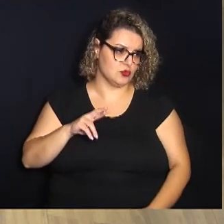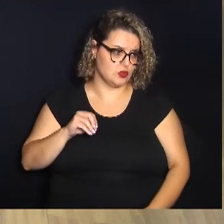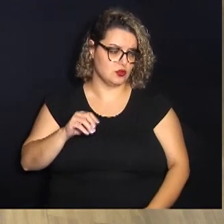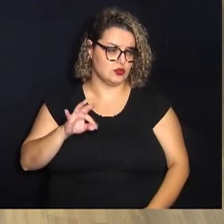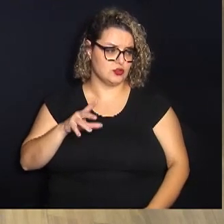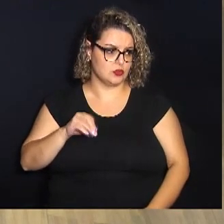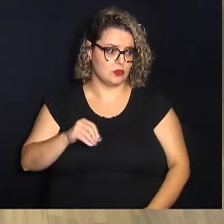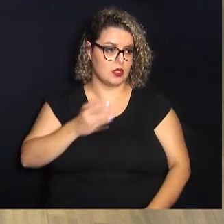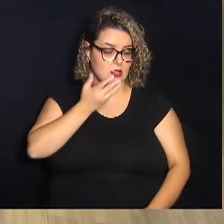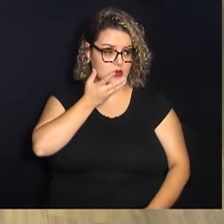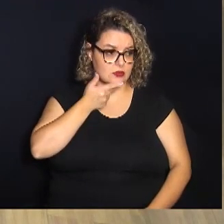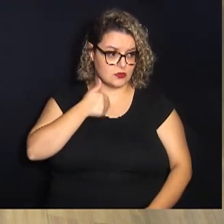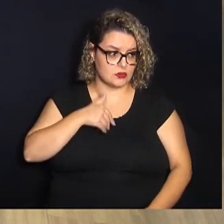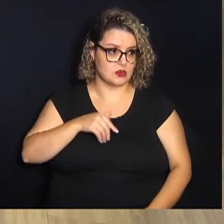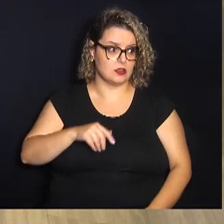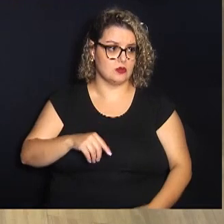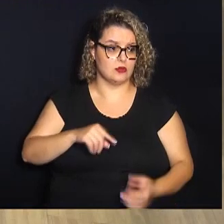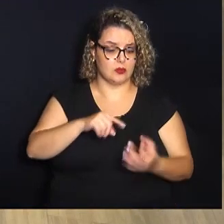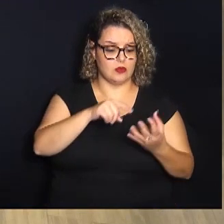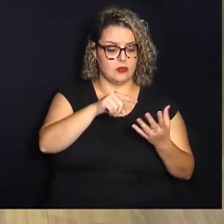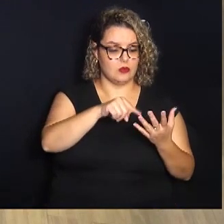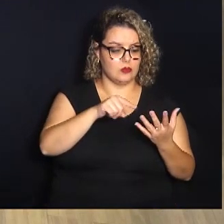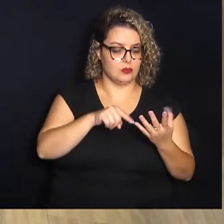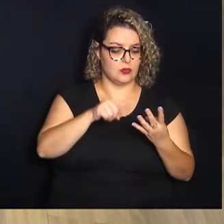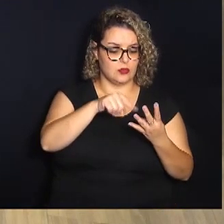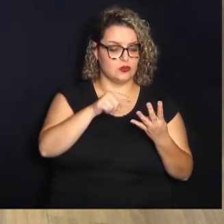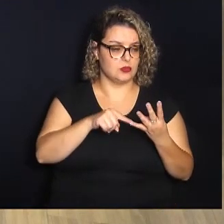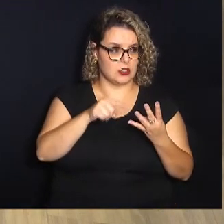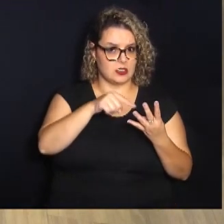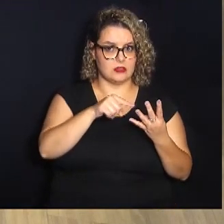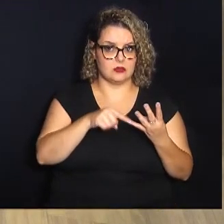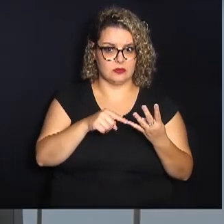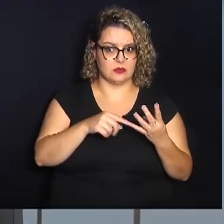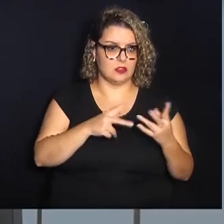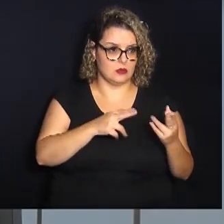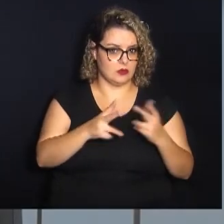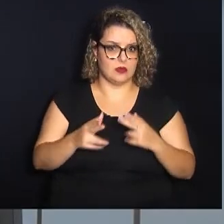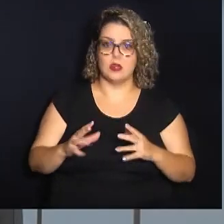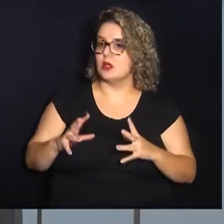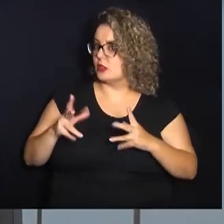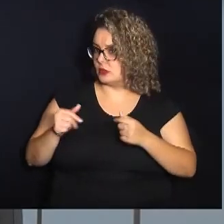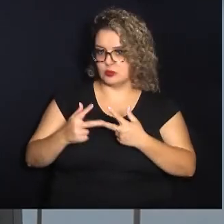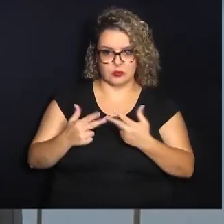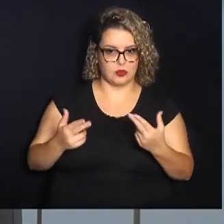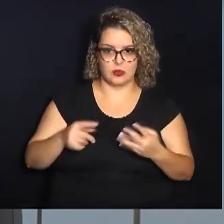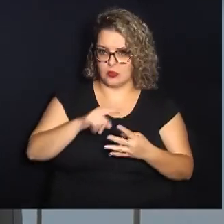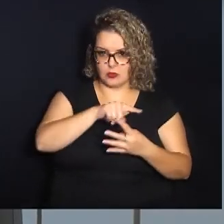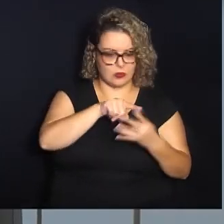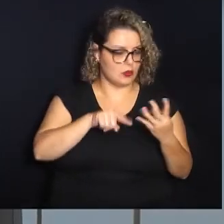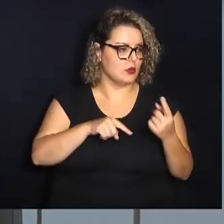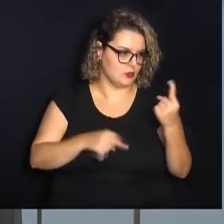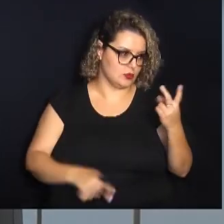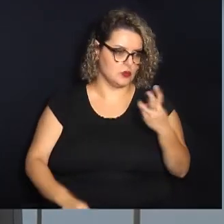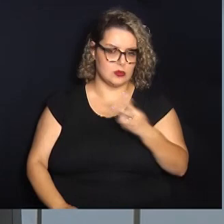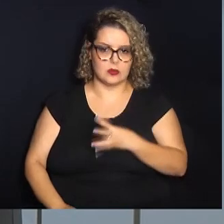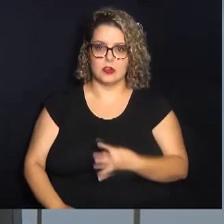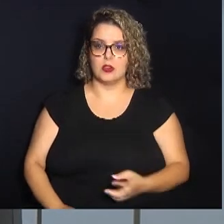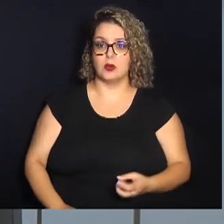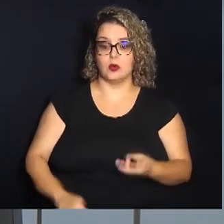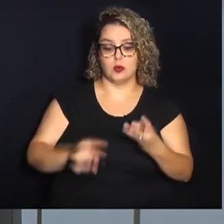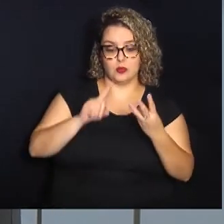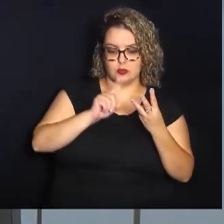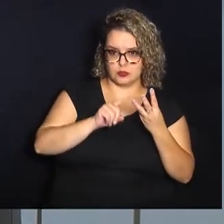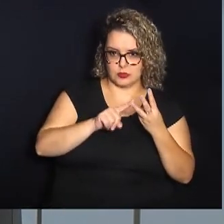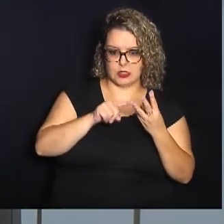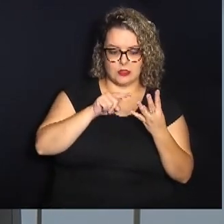pegam mais o 3, o 4 ou é tudo igual? É tudo igual. Tudo igual. Ela Tudo pode igual. pegar qualquer um dos 2, tipos. 3, tá. É porque o 3 e o 4, como